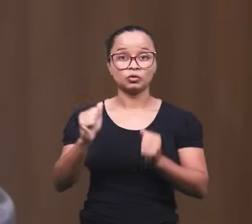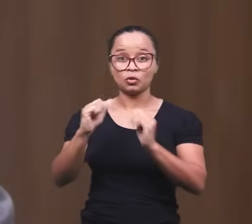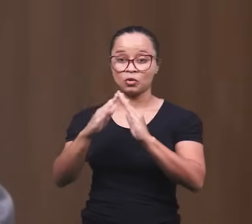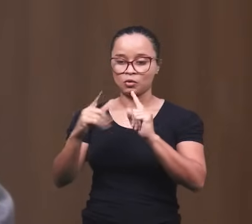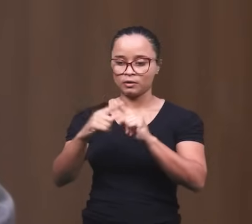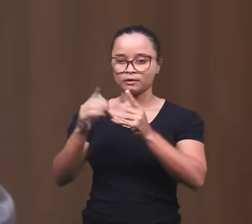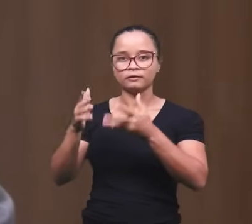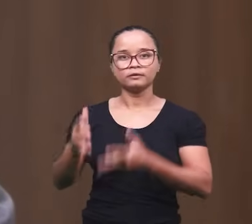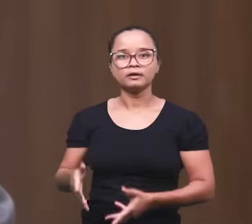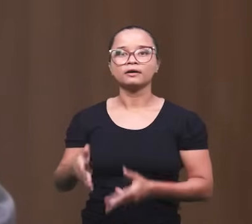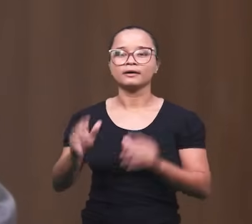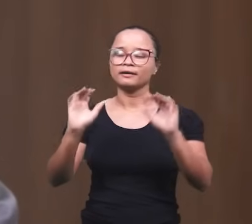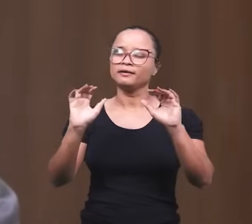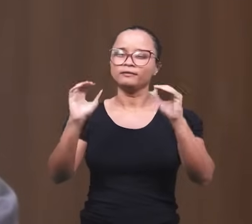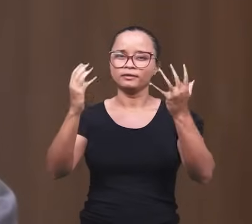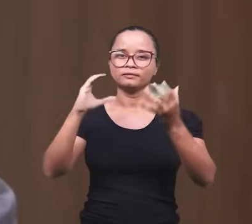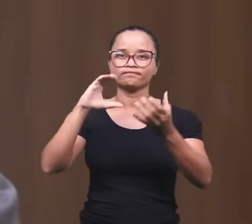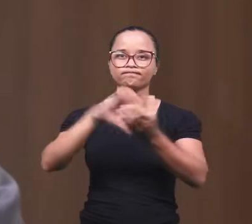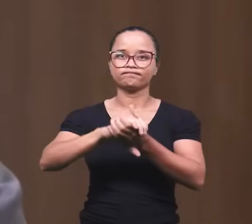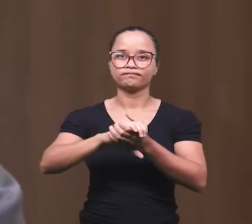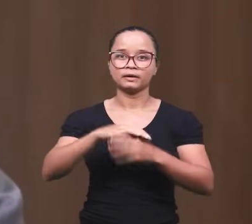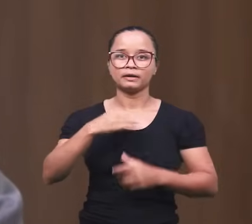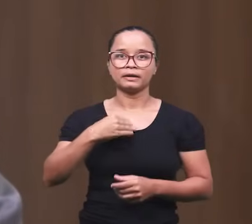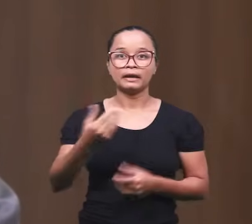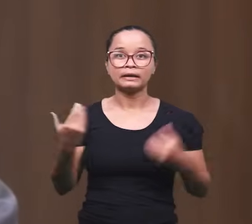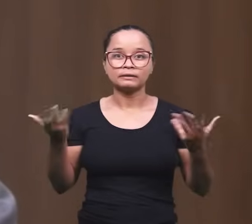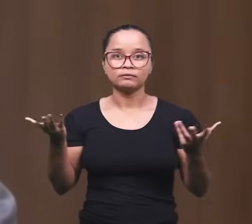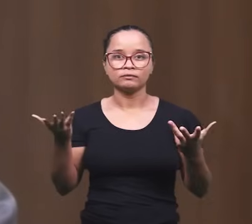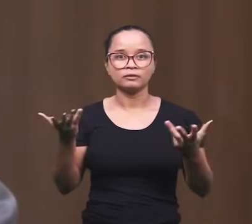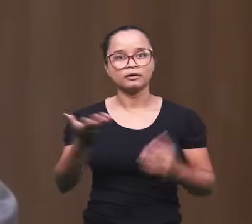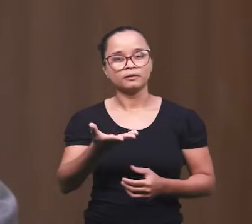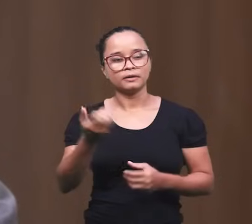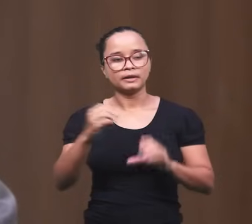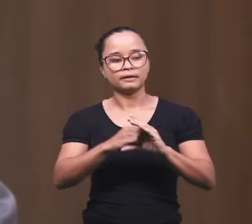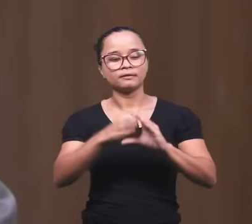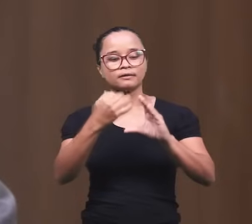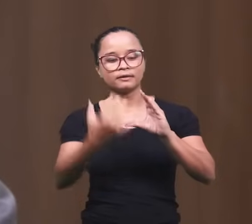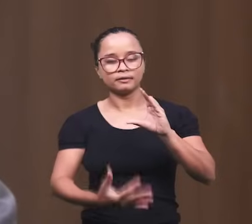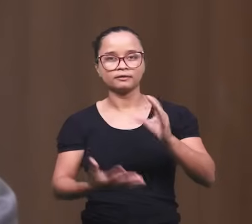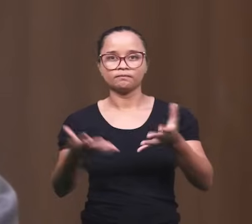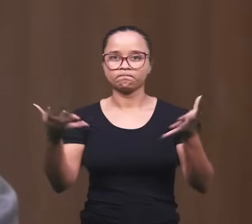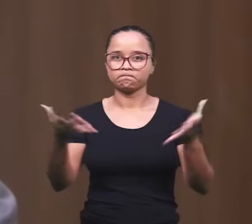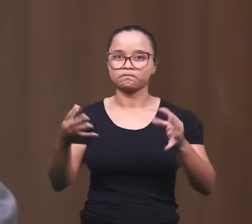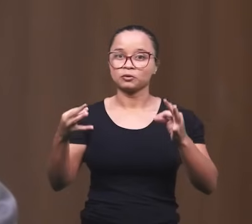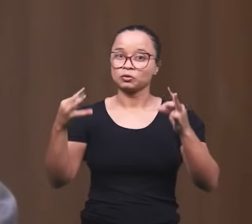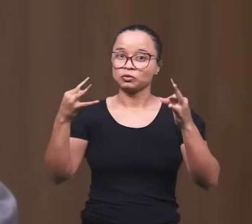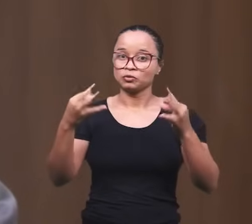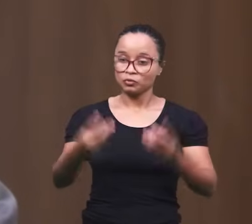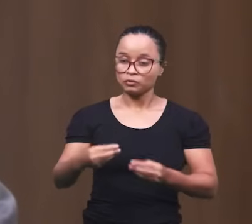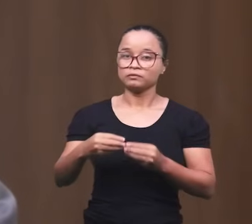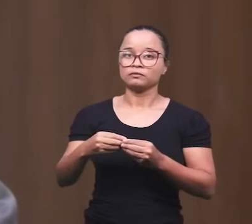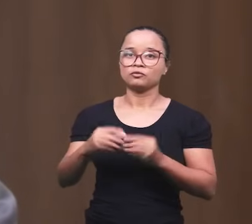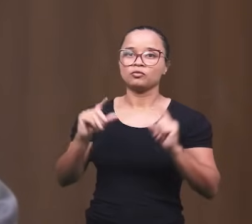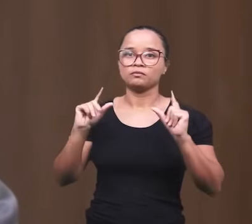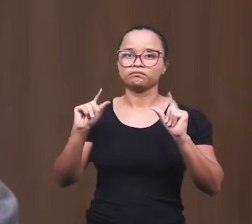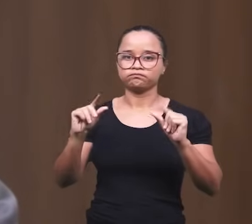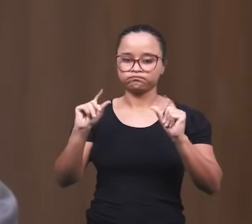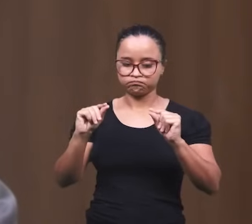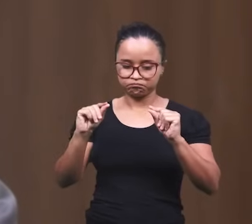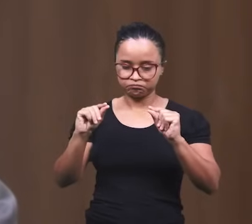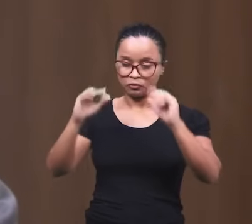cordeiro desse casamento então entra nesse aspecto aí todo o